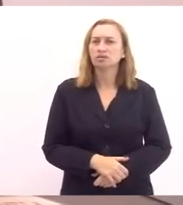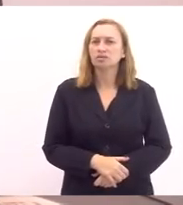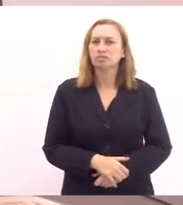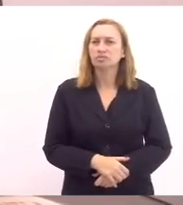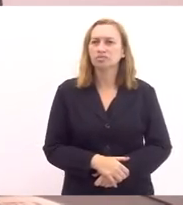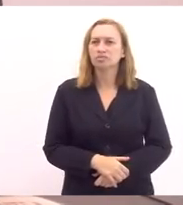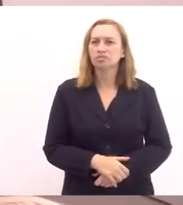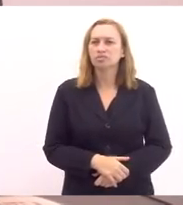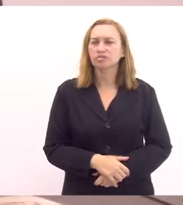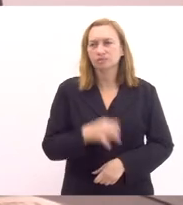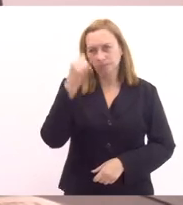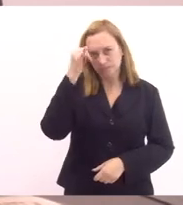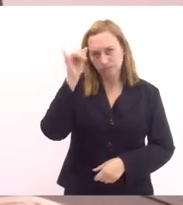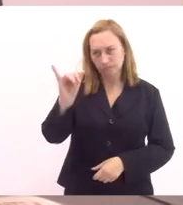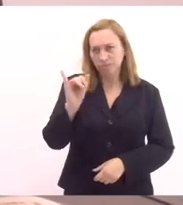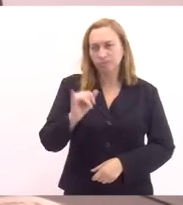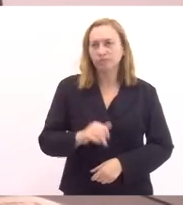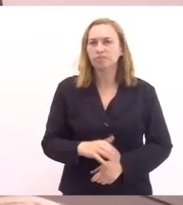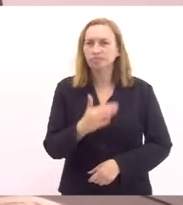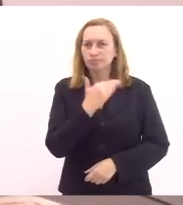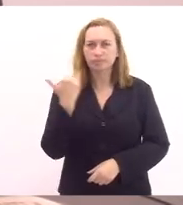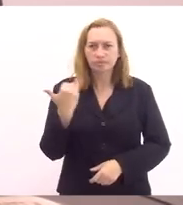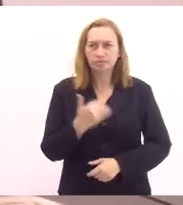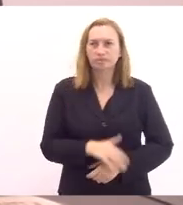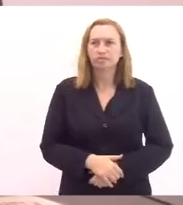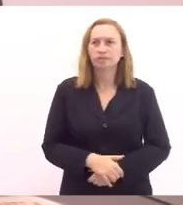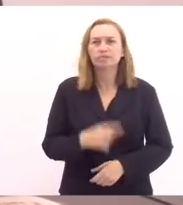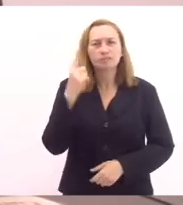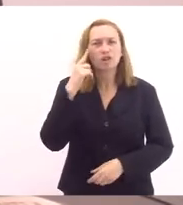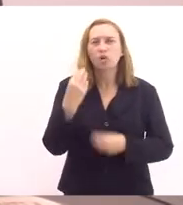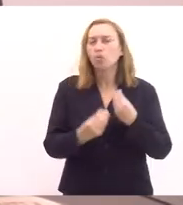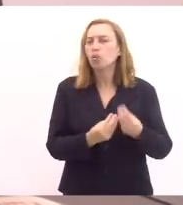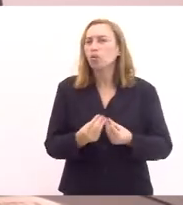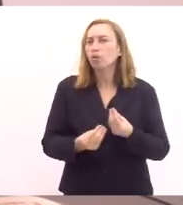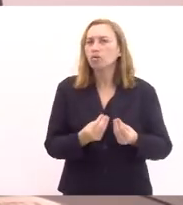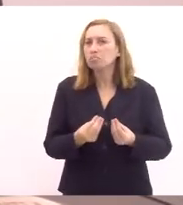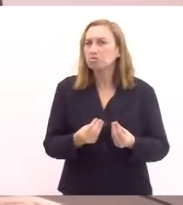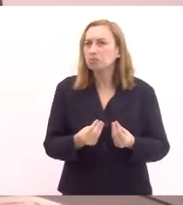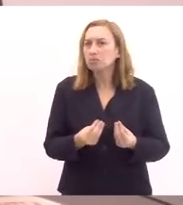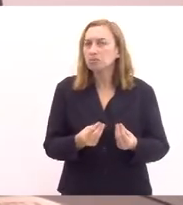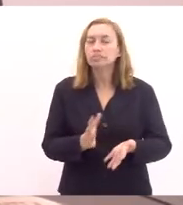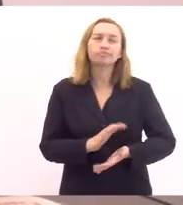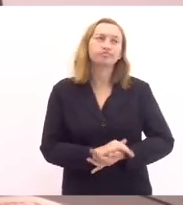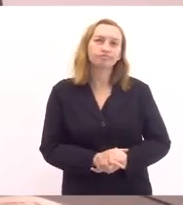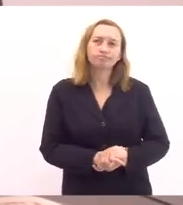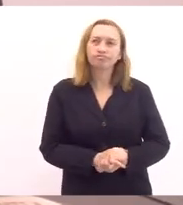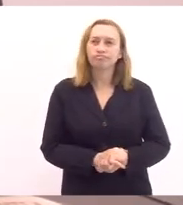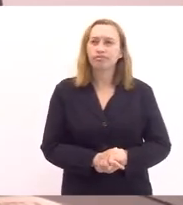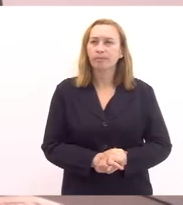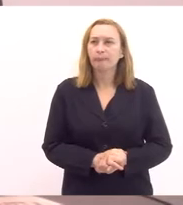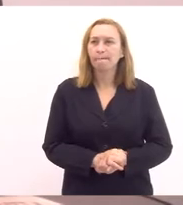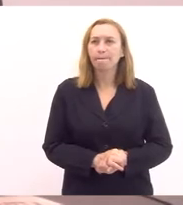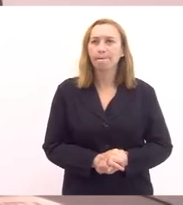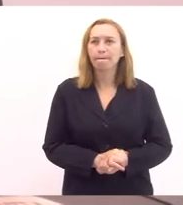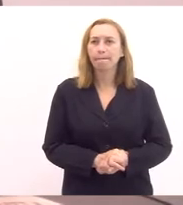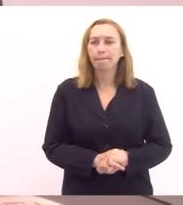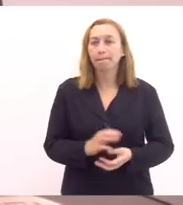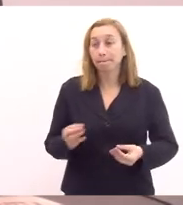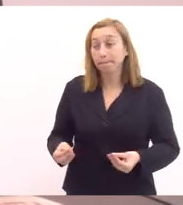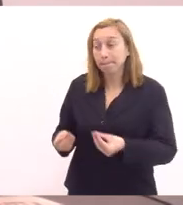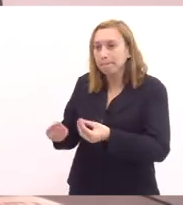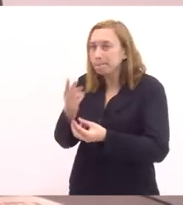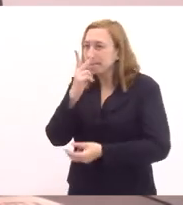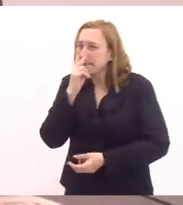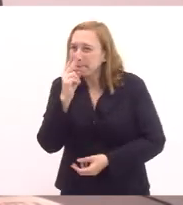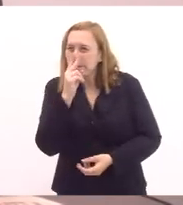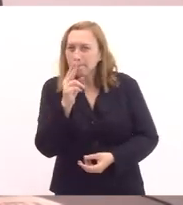em evitar esse desfecho morte né e a gente pensa assim como como é isso né É É uma coisa dada